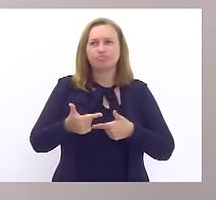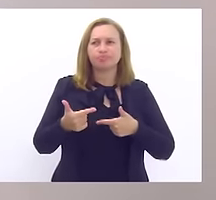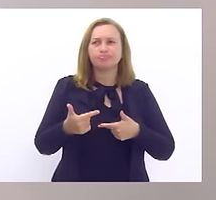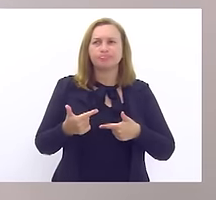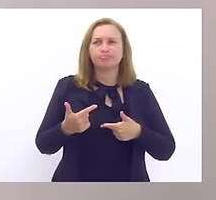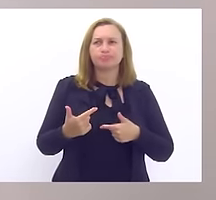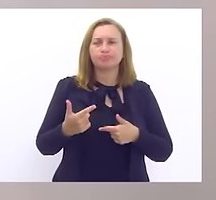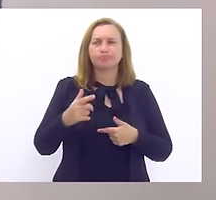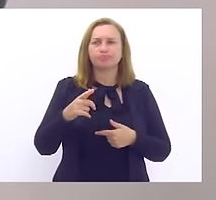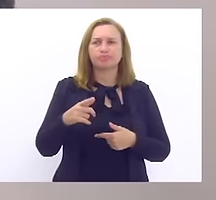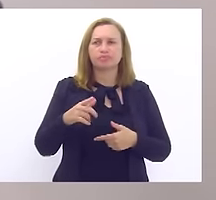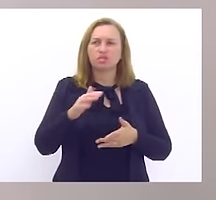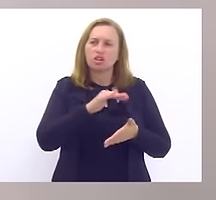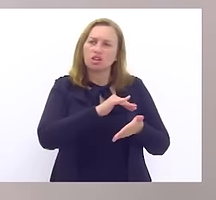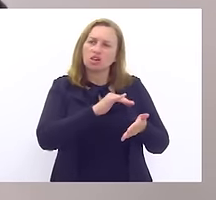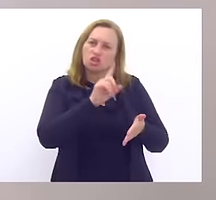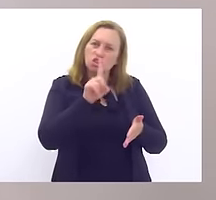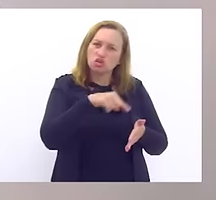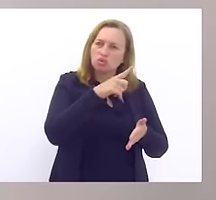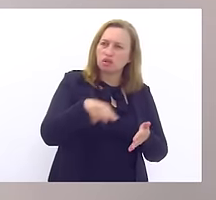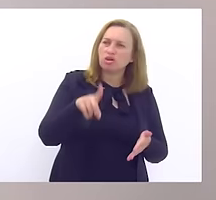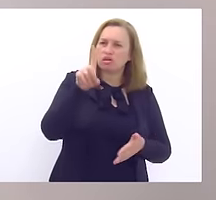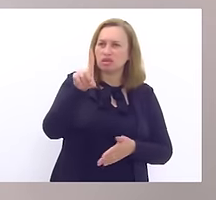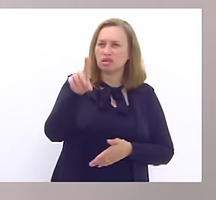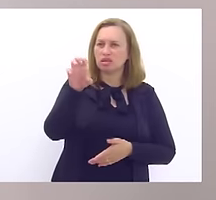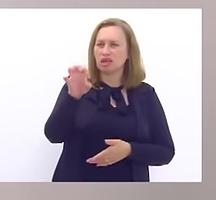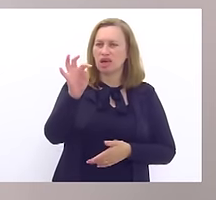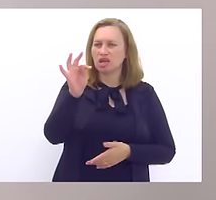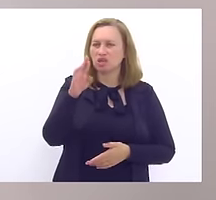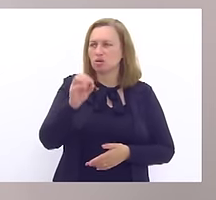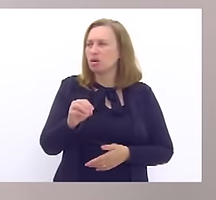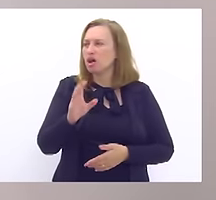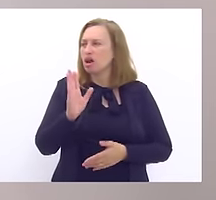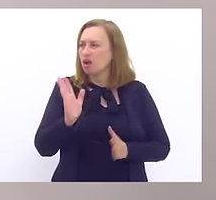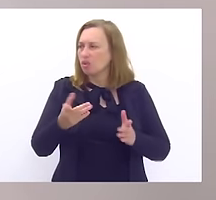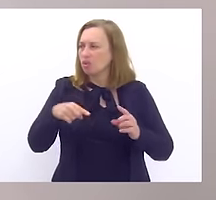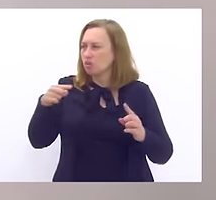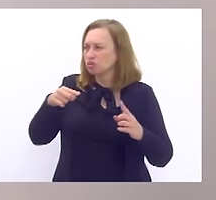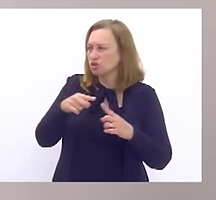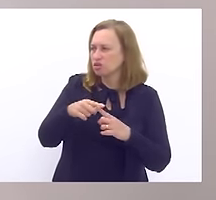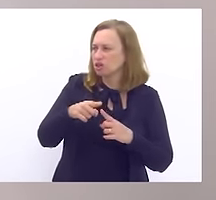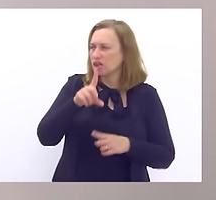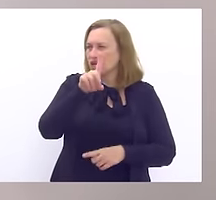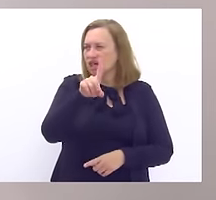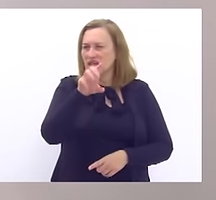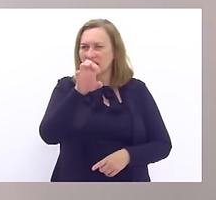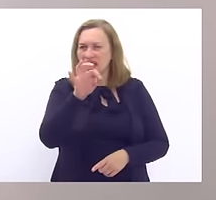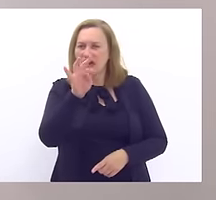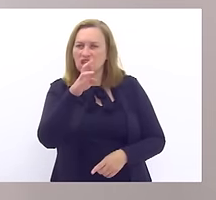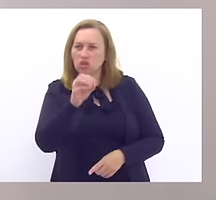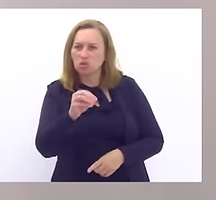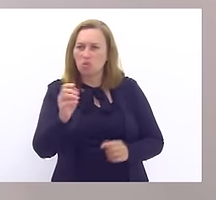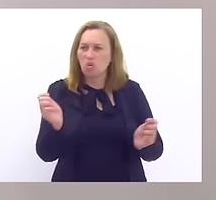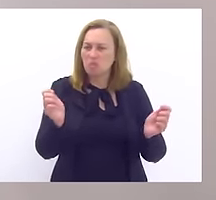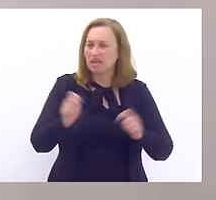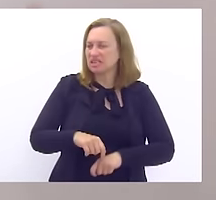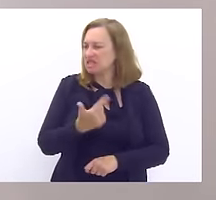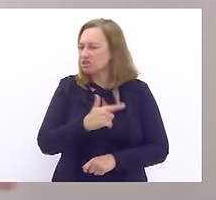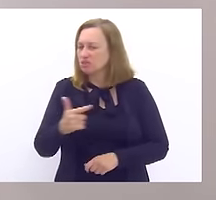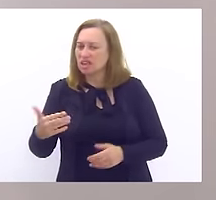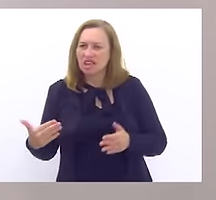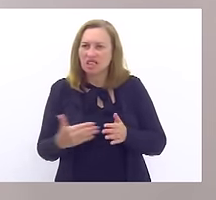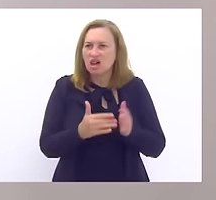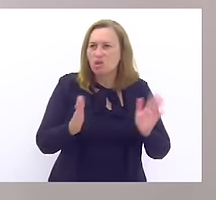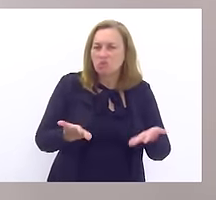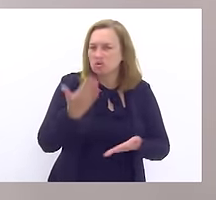para extinguir o Detro Esse é um ponto Agora eu vou ser objetivo o deto não se mostrou competente até hoje e a gente não